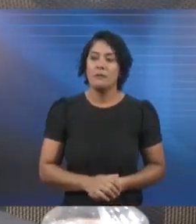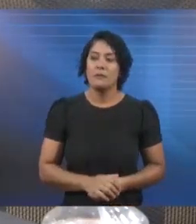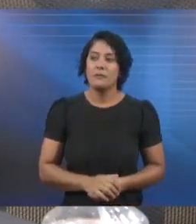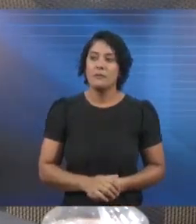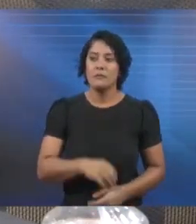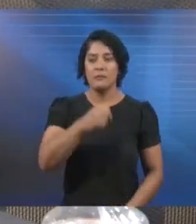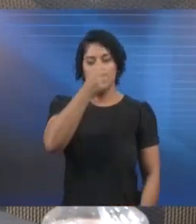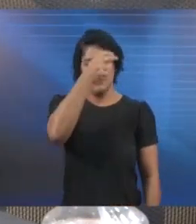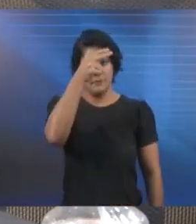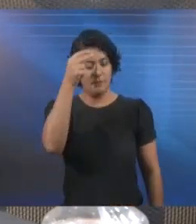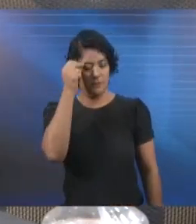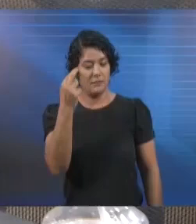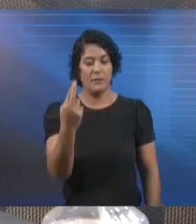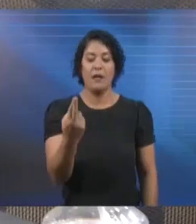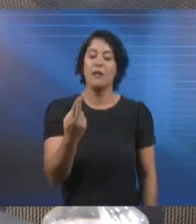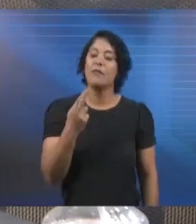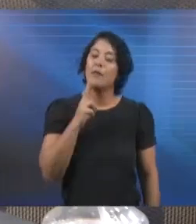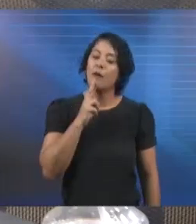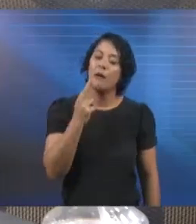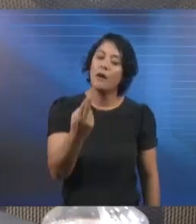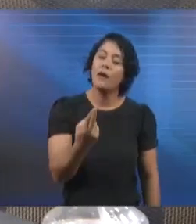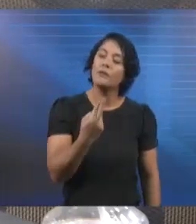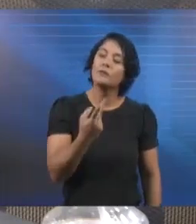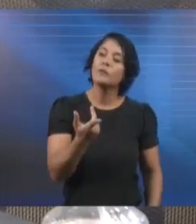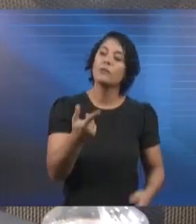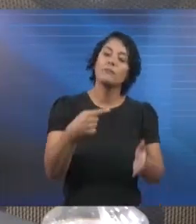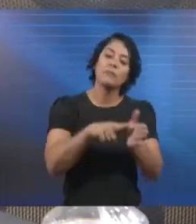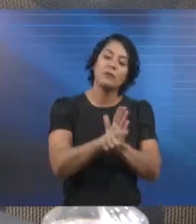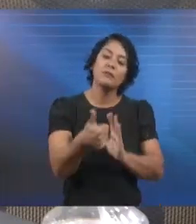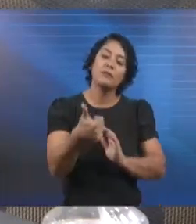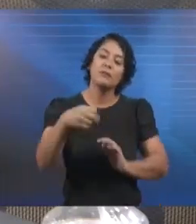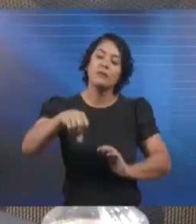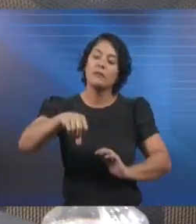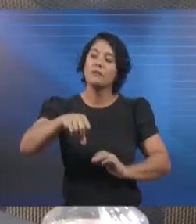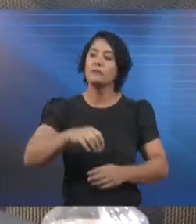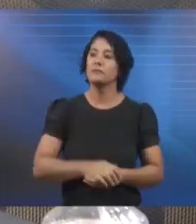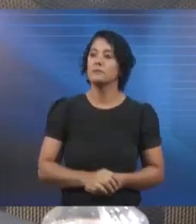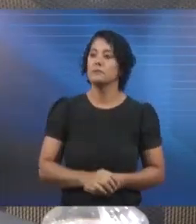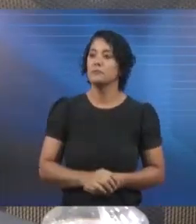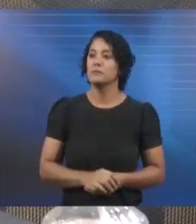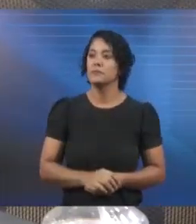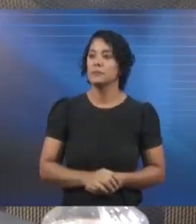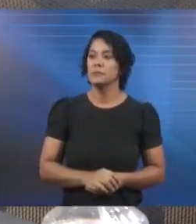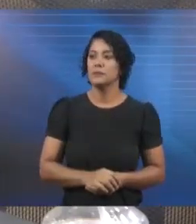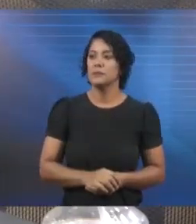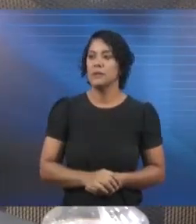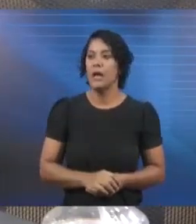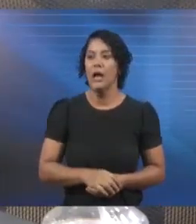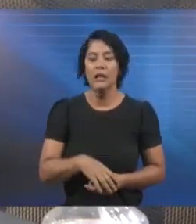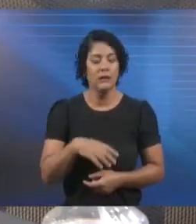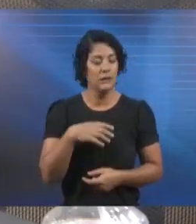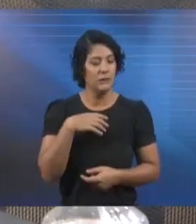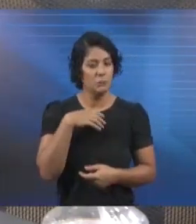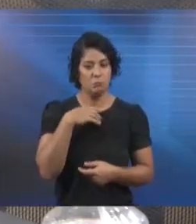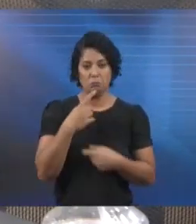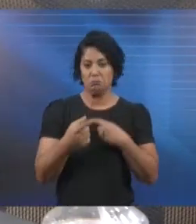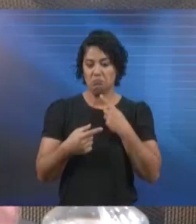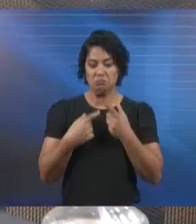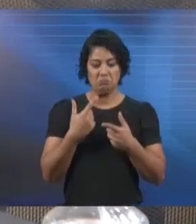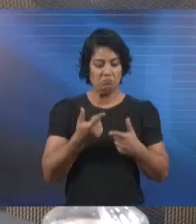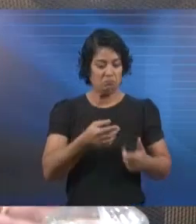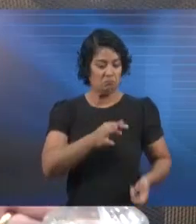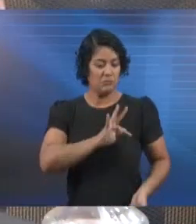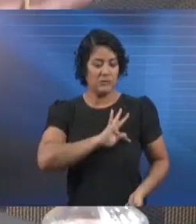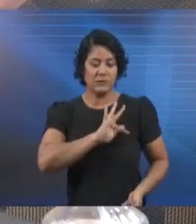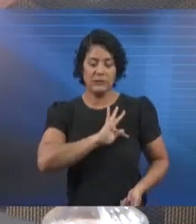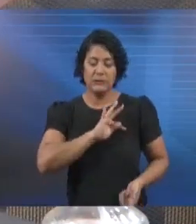que a prefeitura não responda a todos os 19 questionamentos por Total impossibilidade e técnica